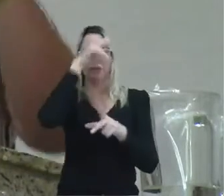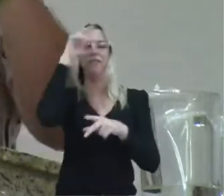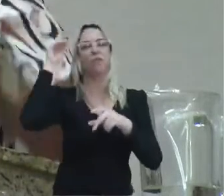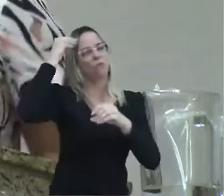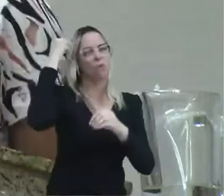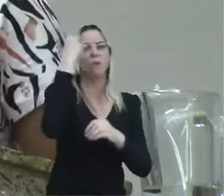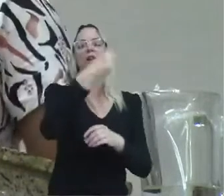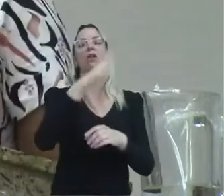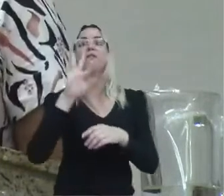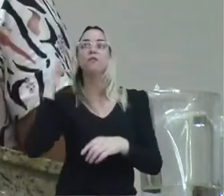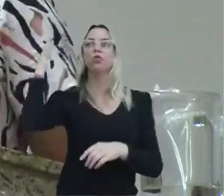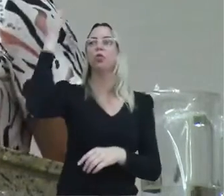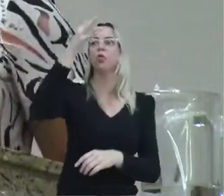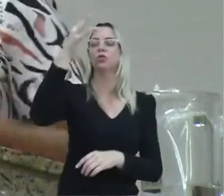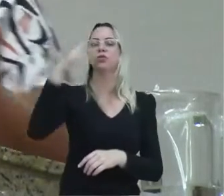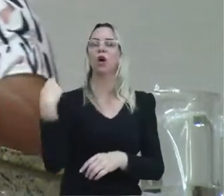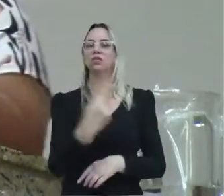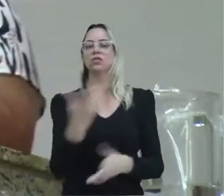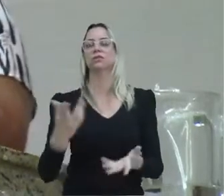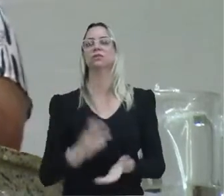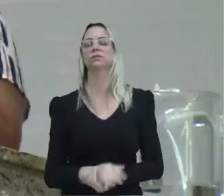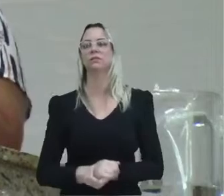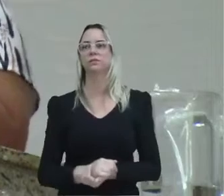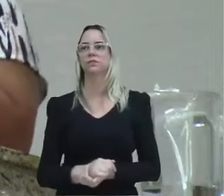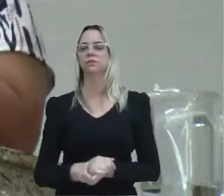futuro dos profissionais.